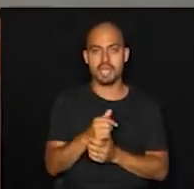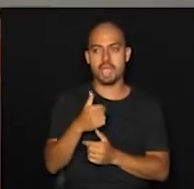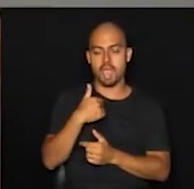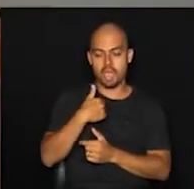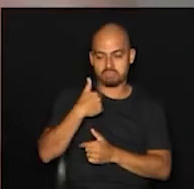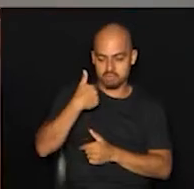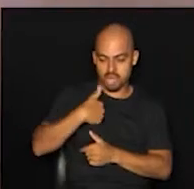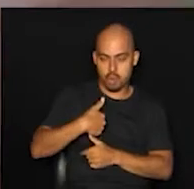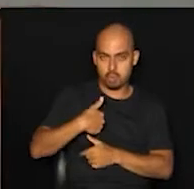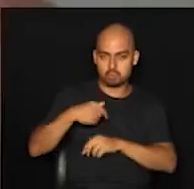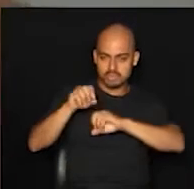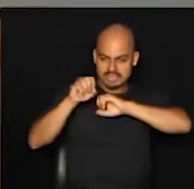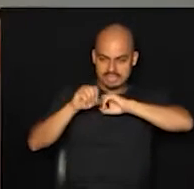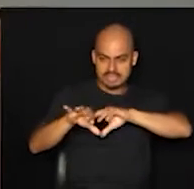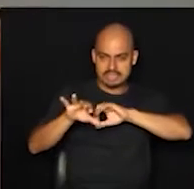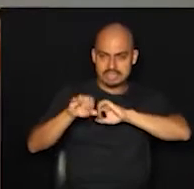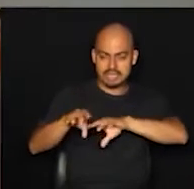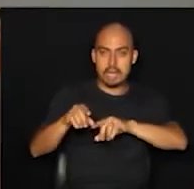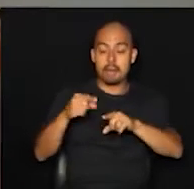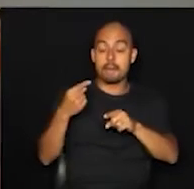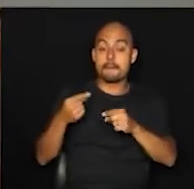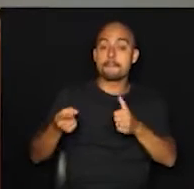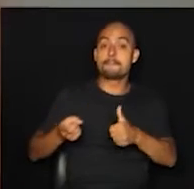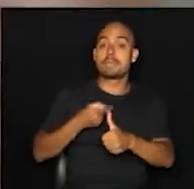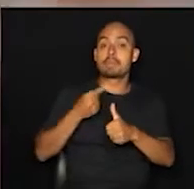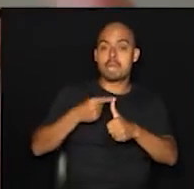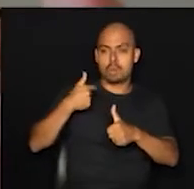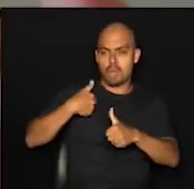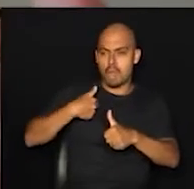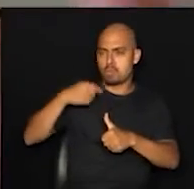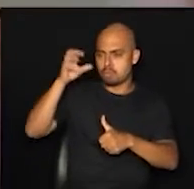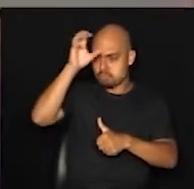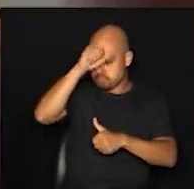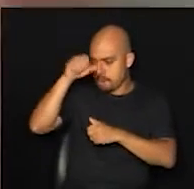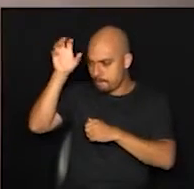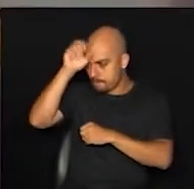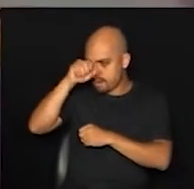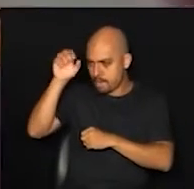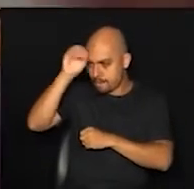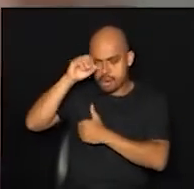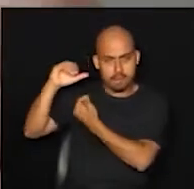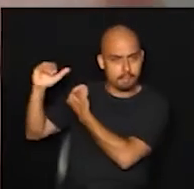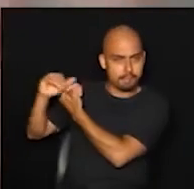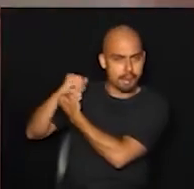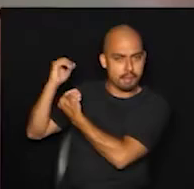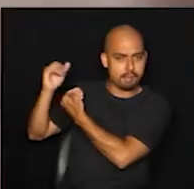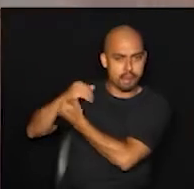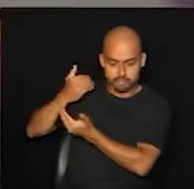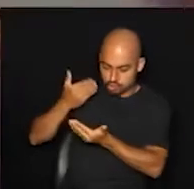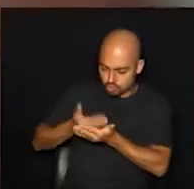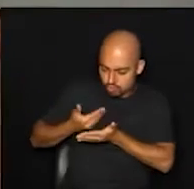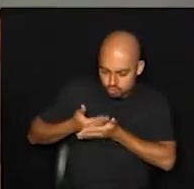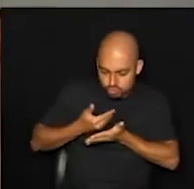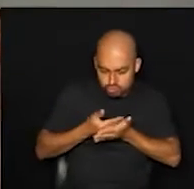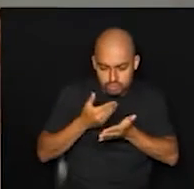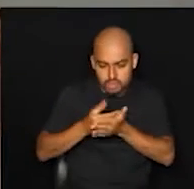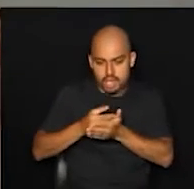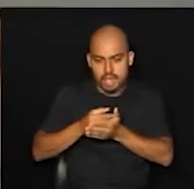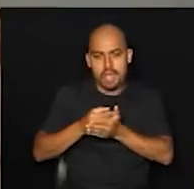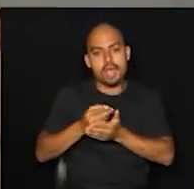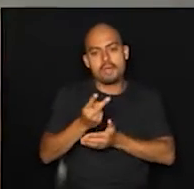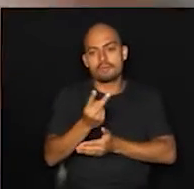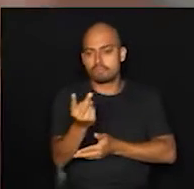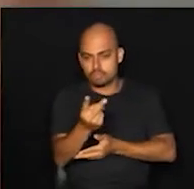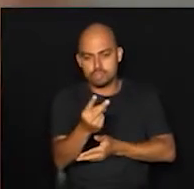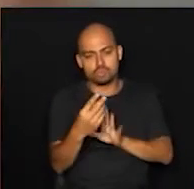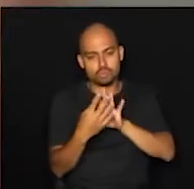filhas dele, ele tinha que se instruir. Então, ele diz, quanto mais eu estudo, mais eu faço vocês